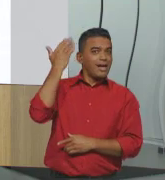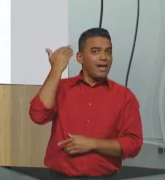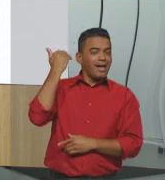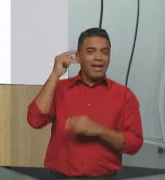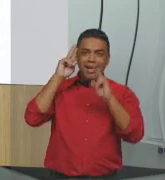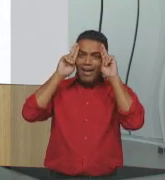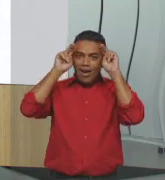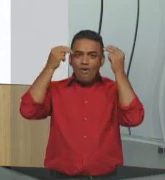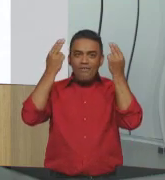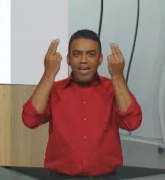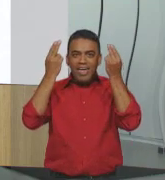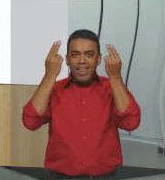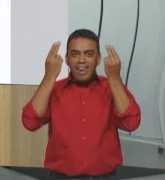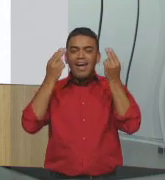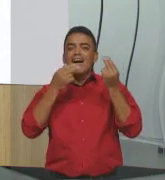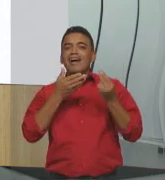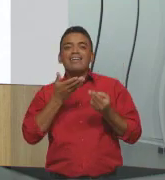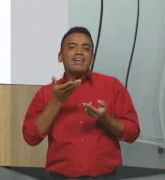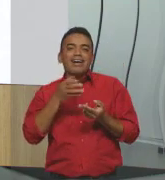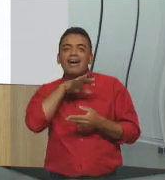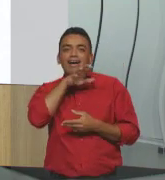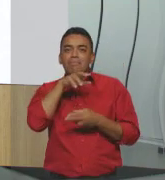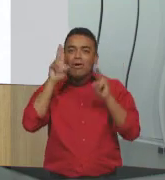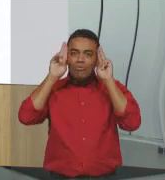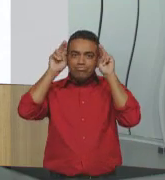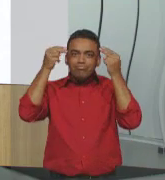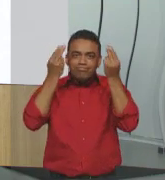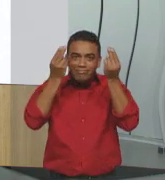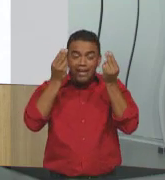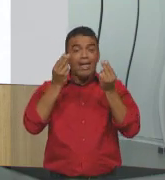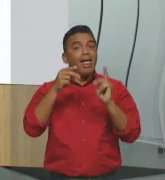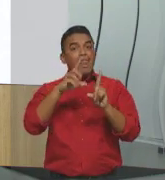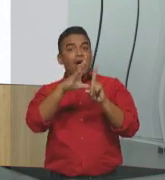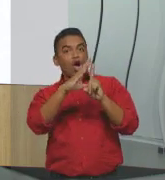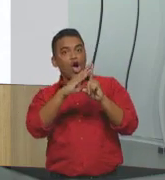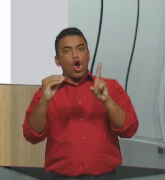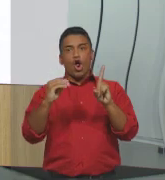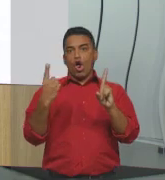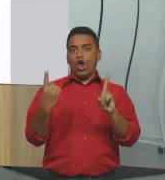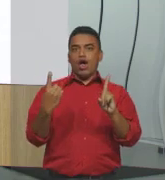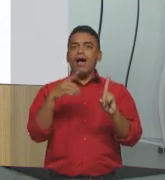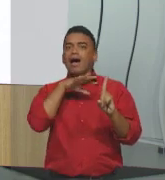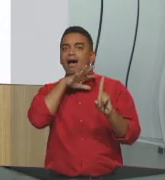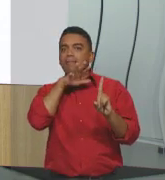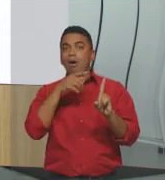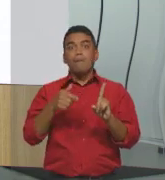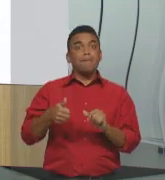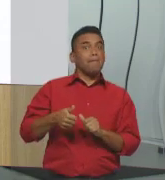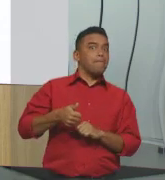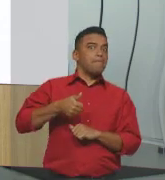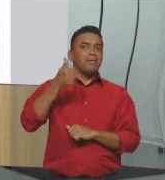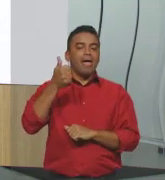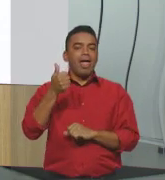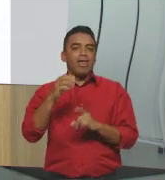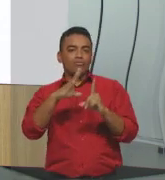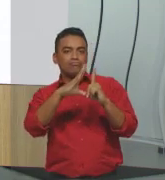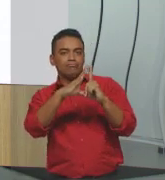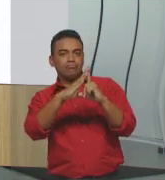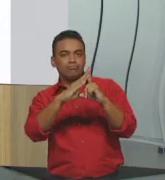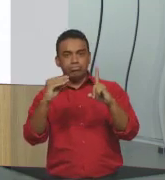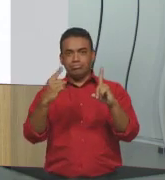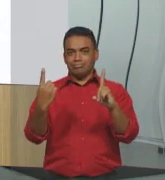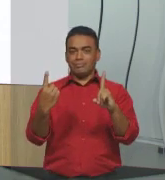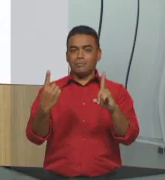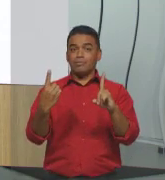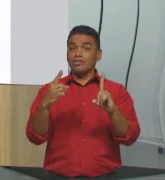Dolly, Foi o primeiro ser vivo, então, a ser clonado, o primeiro animal a ser clonado. Só